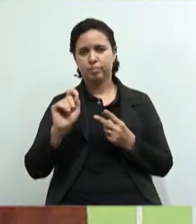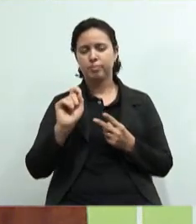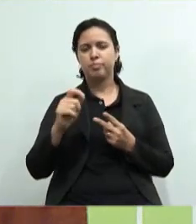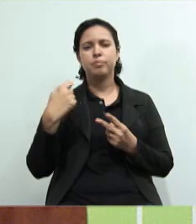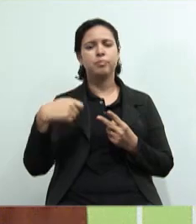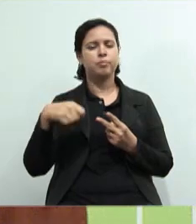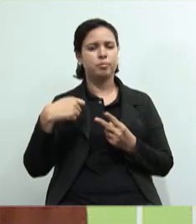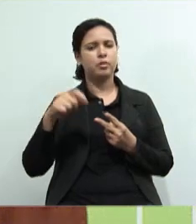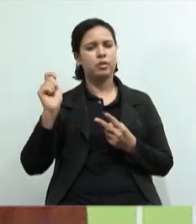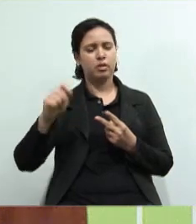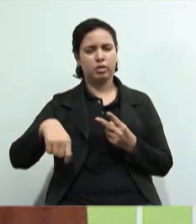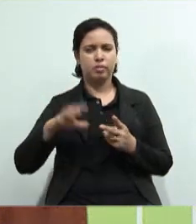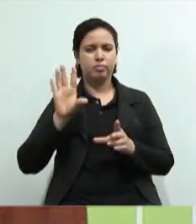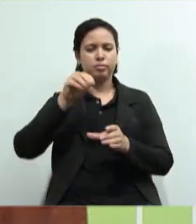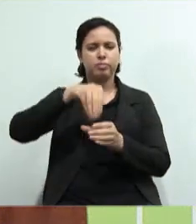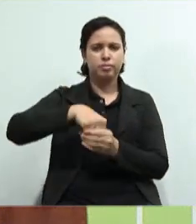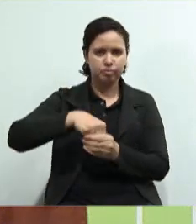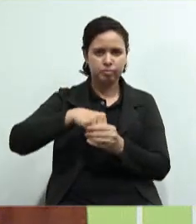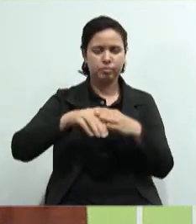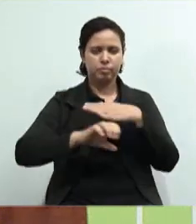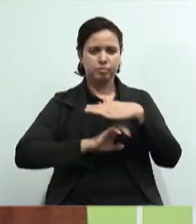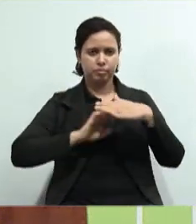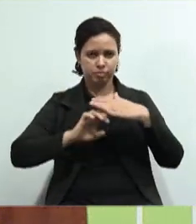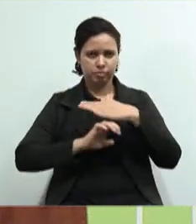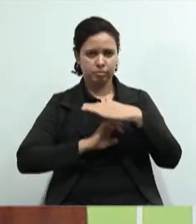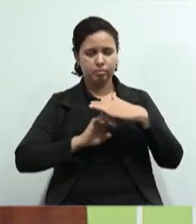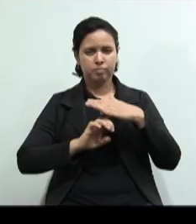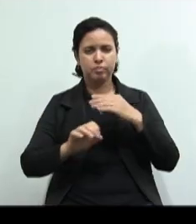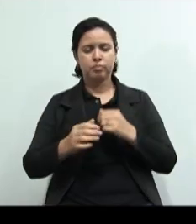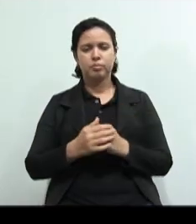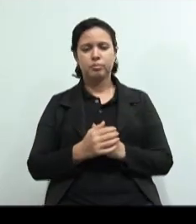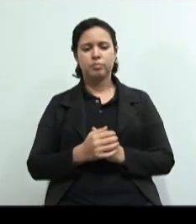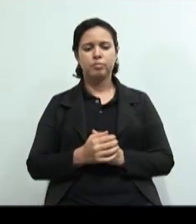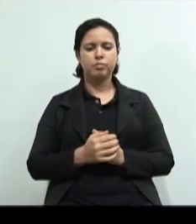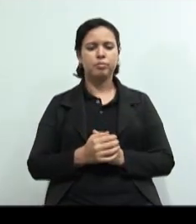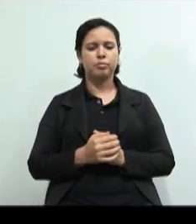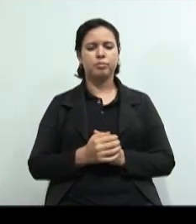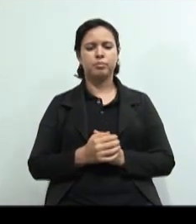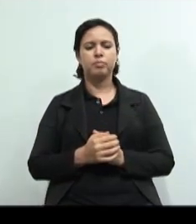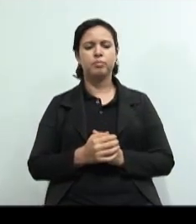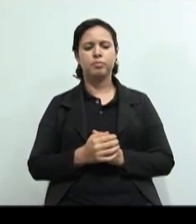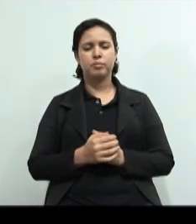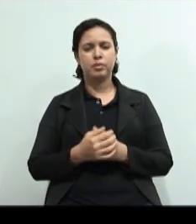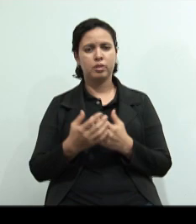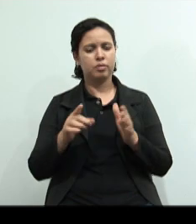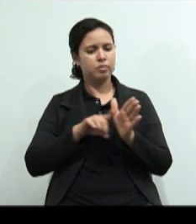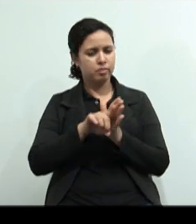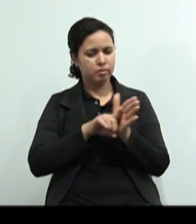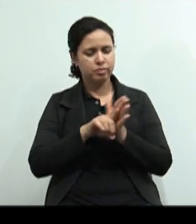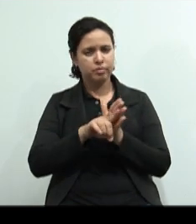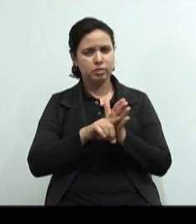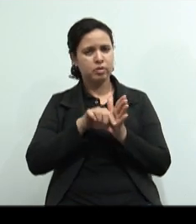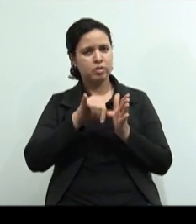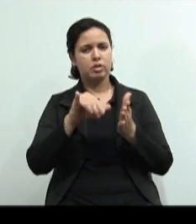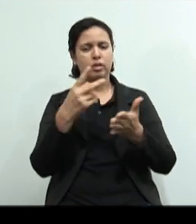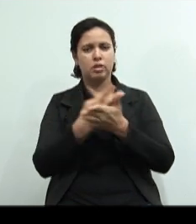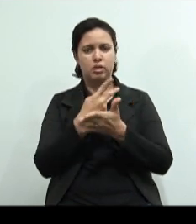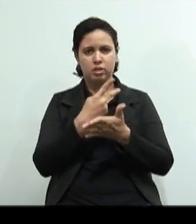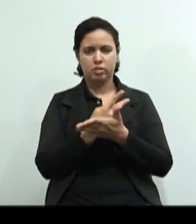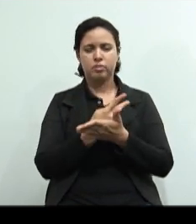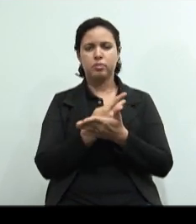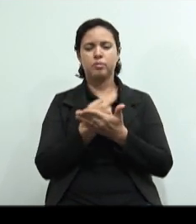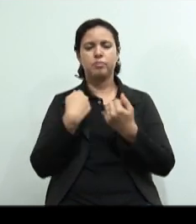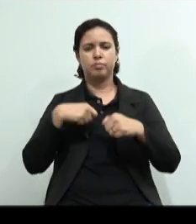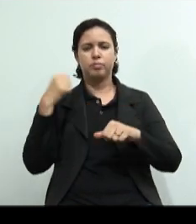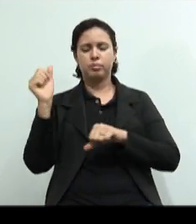são possíveis, certo? Então, vamos lá. Checar, verifiquei, teve erros? Teve, então vamos